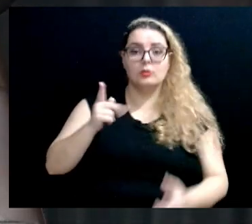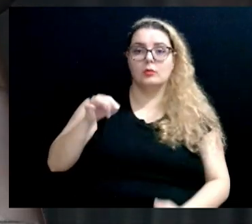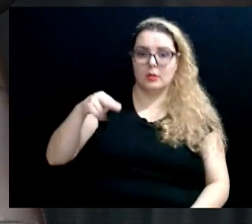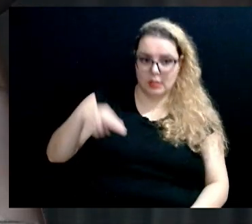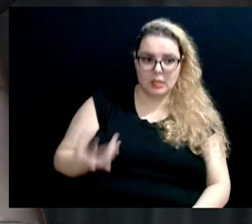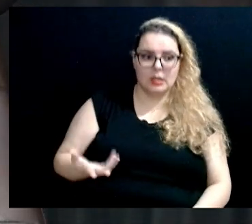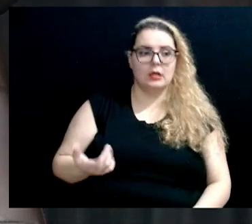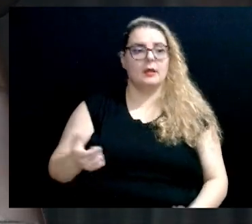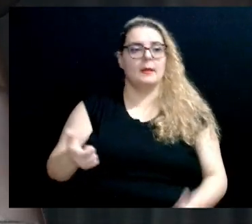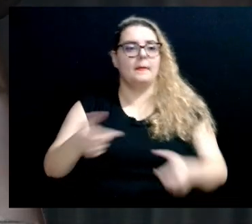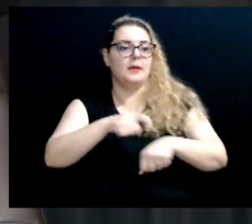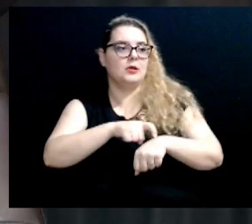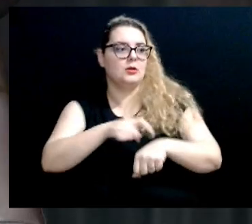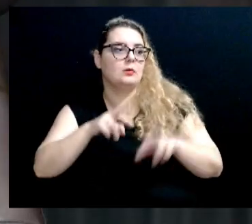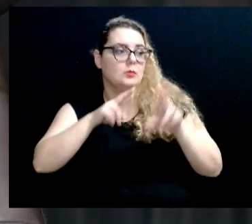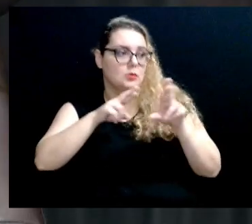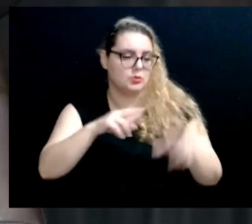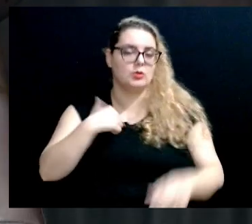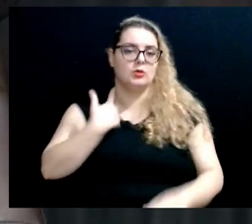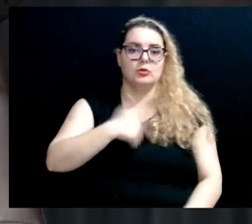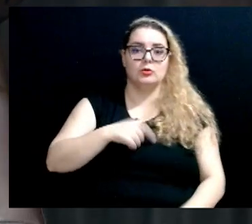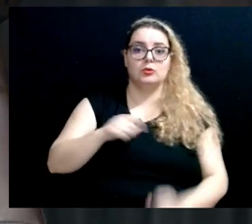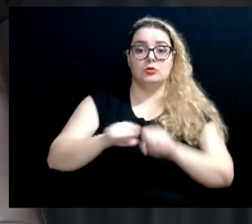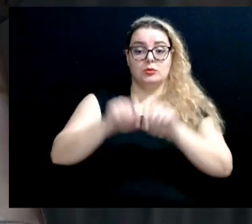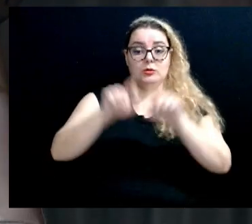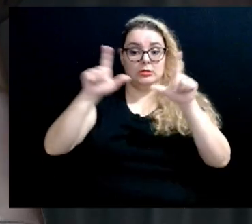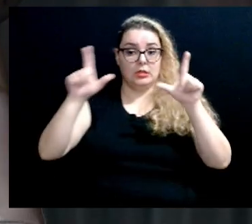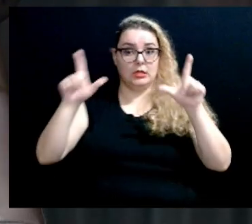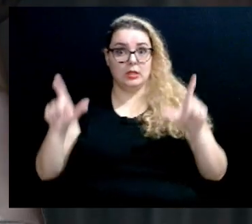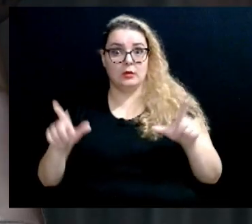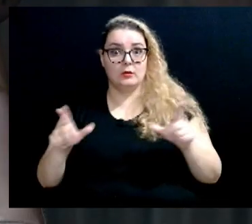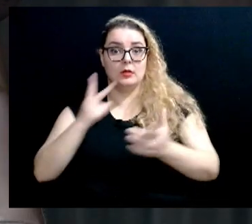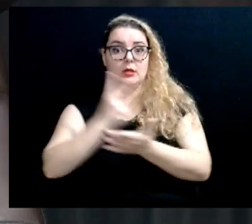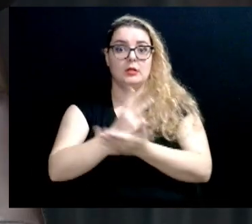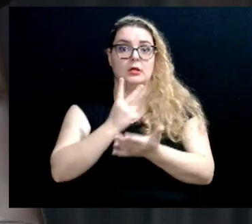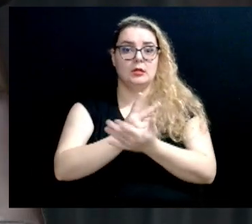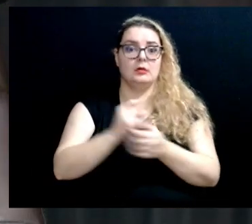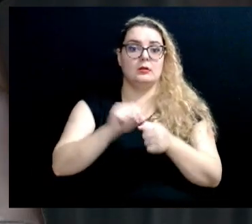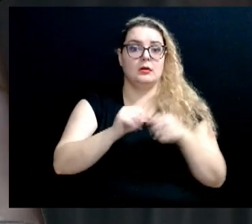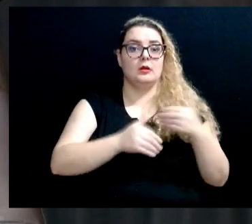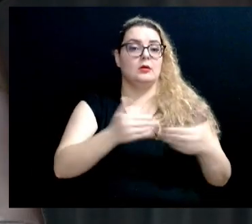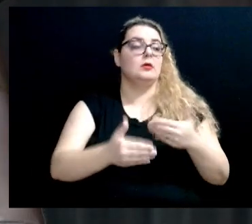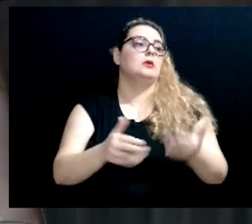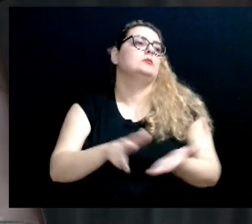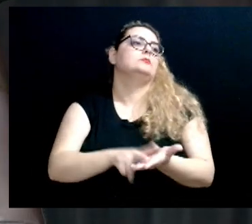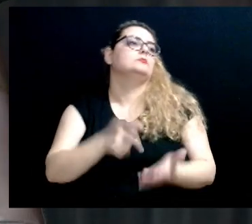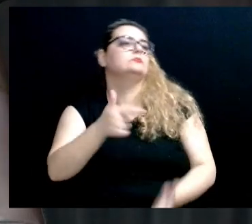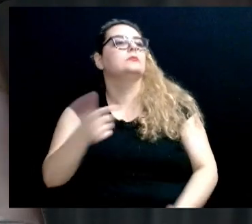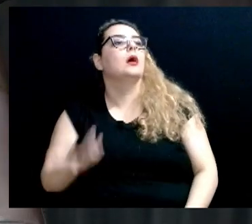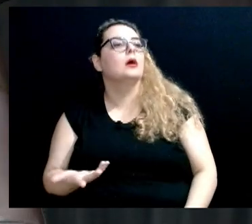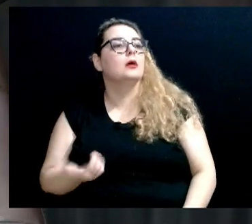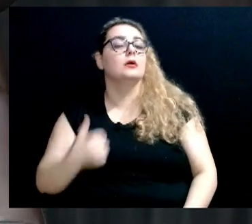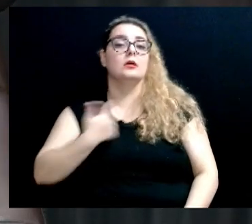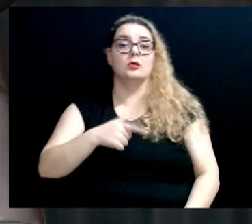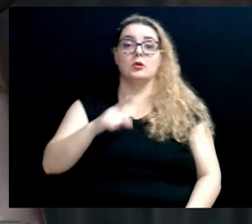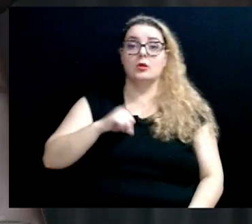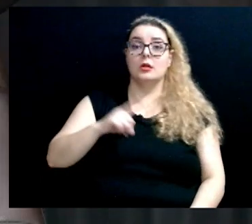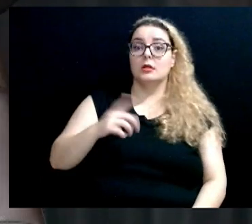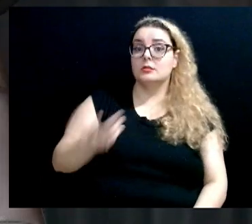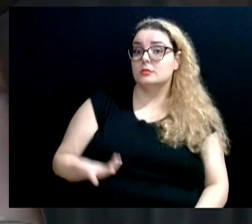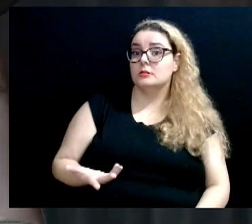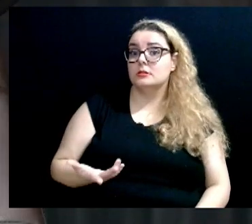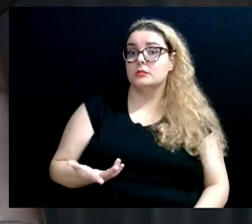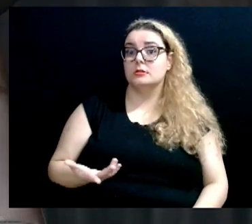sono, a gente acorda sem ter feito todo esse processo de regulação. Então a gente tem muitas vezes uma distorção